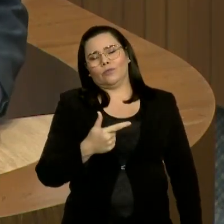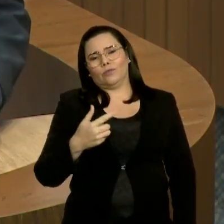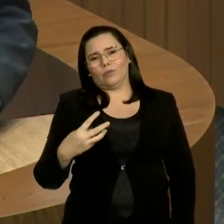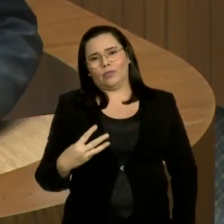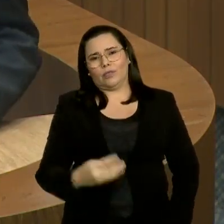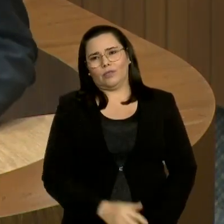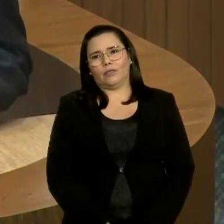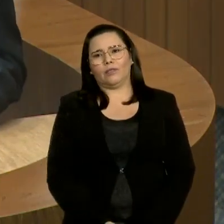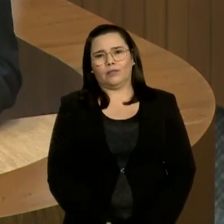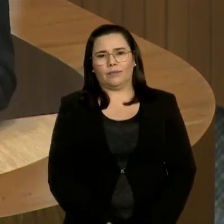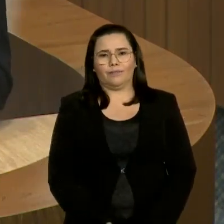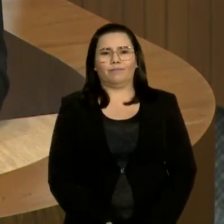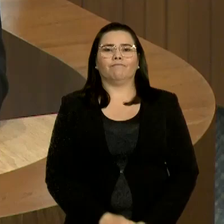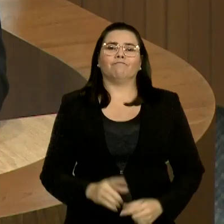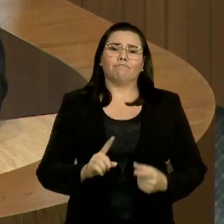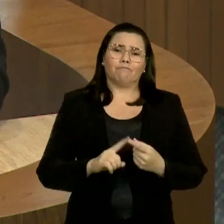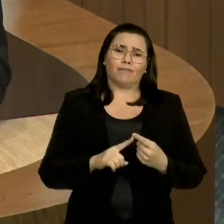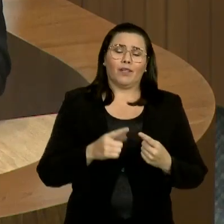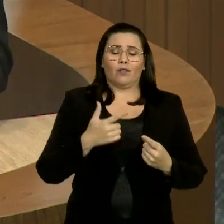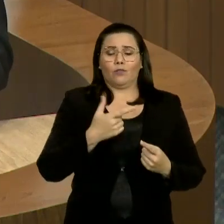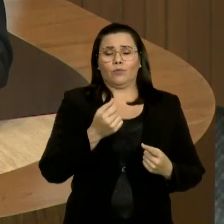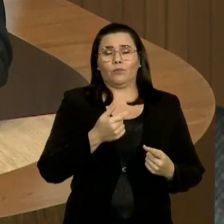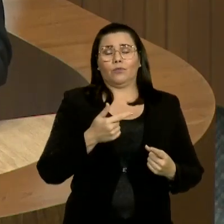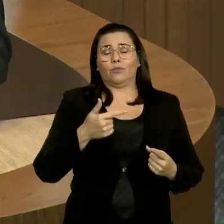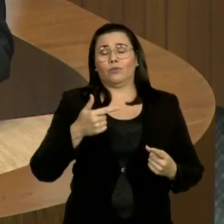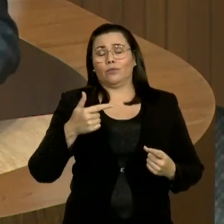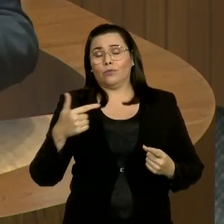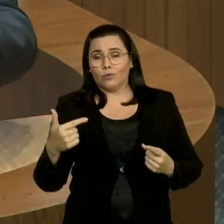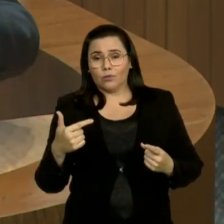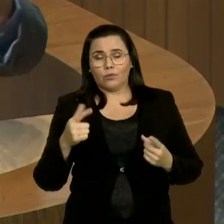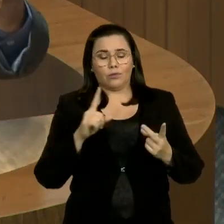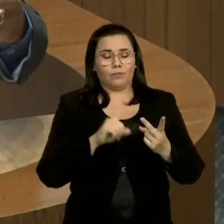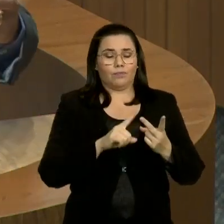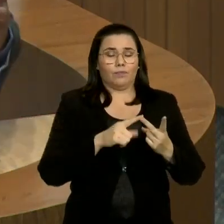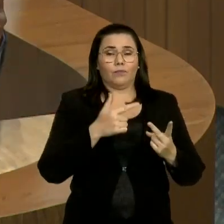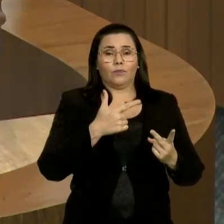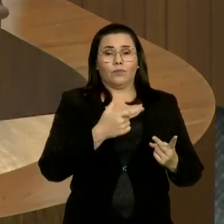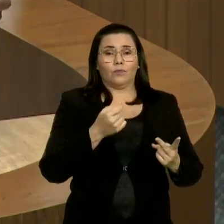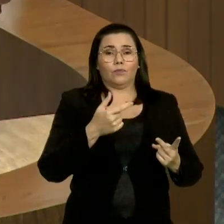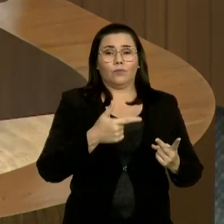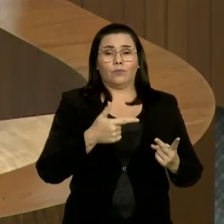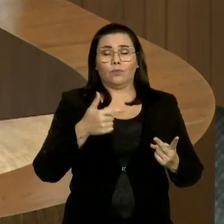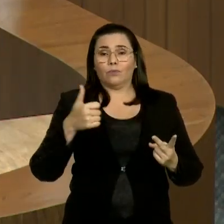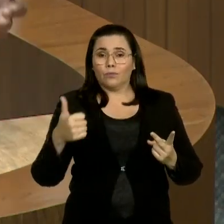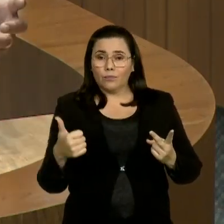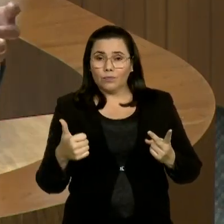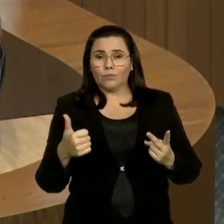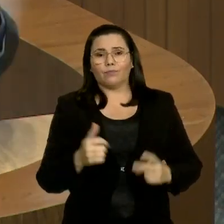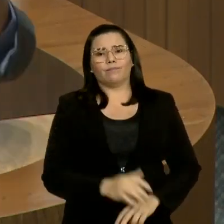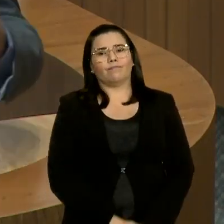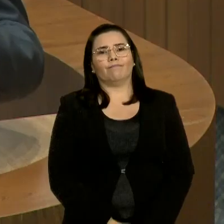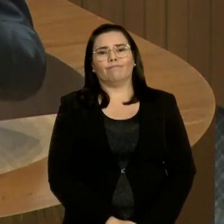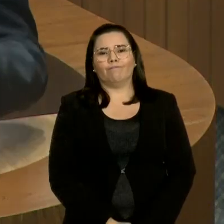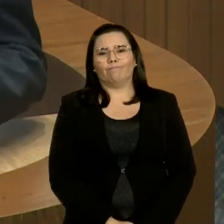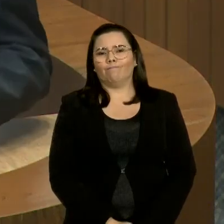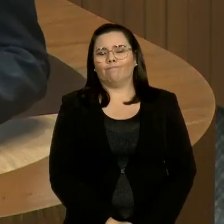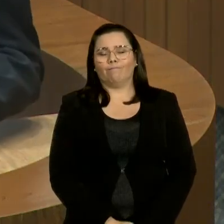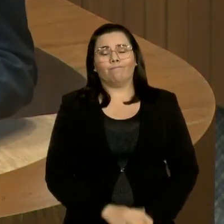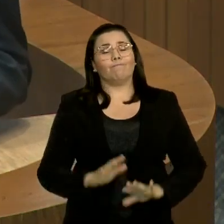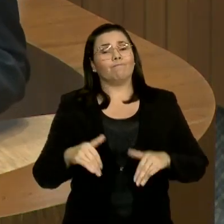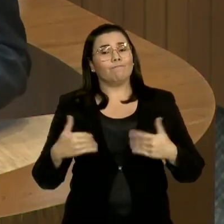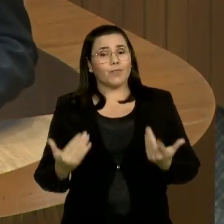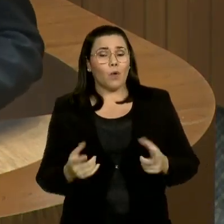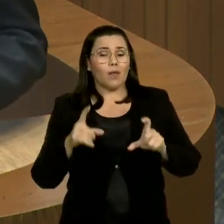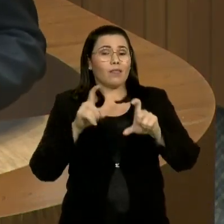2022 de 2021 e nós podemos Trazer isso catalogado as informações